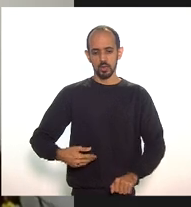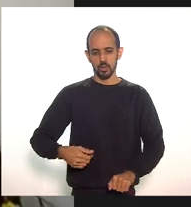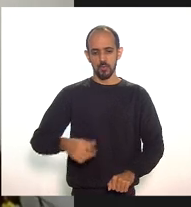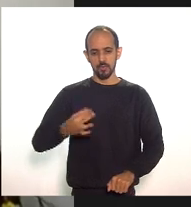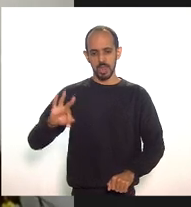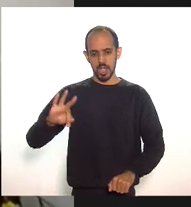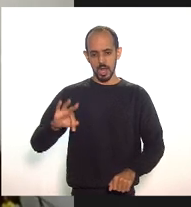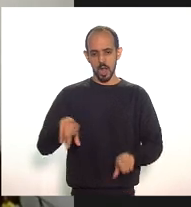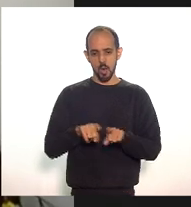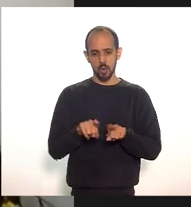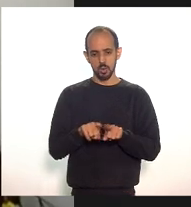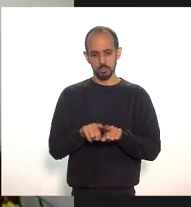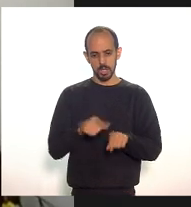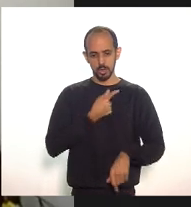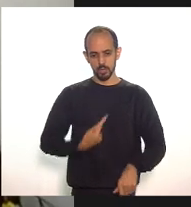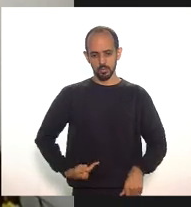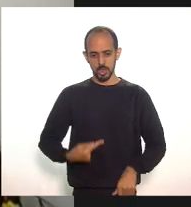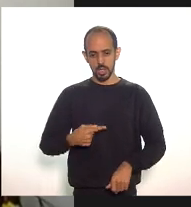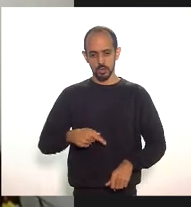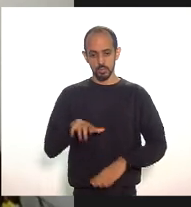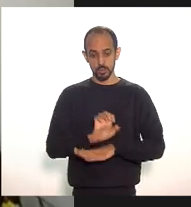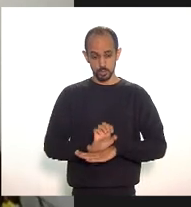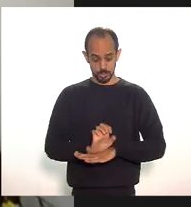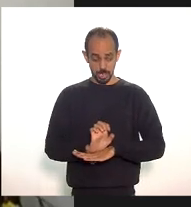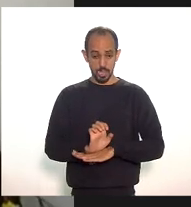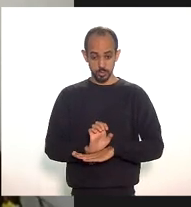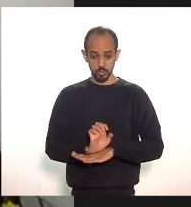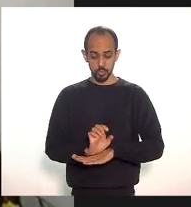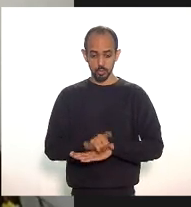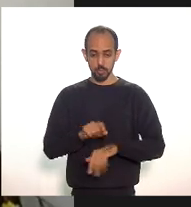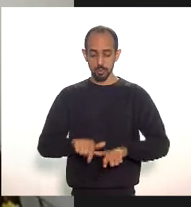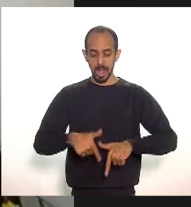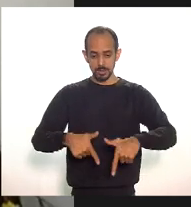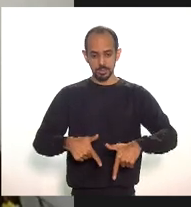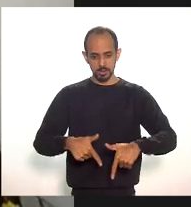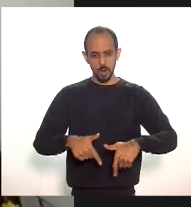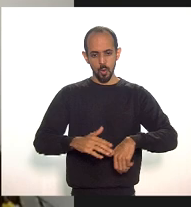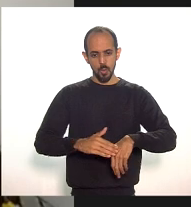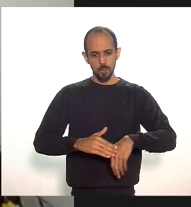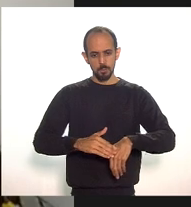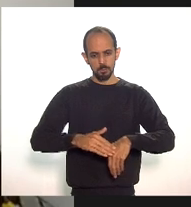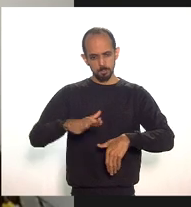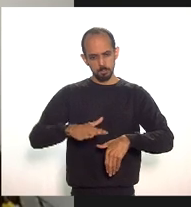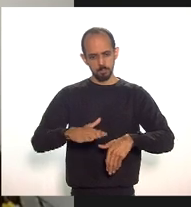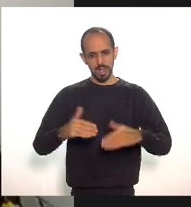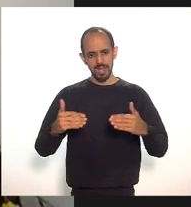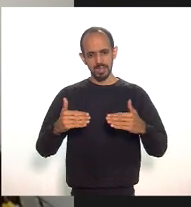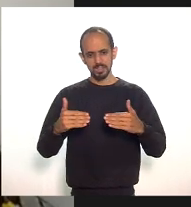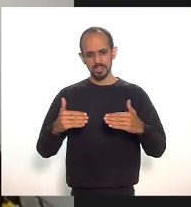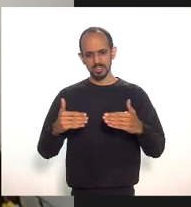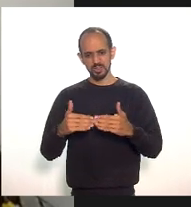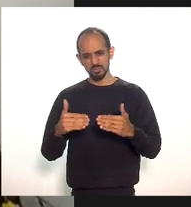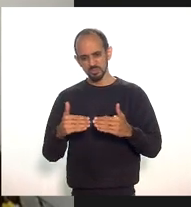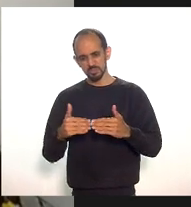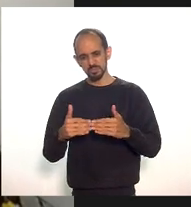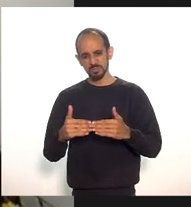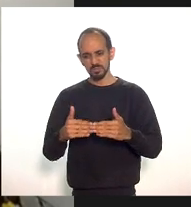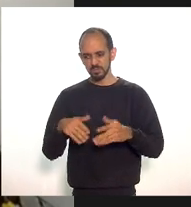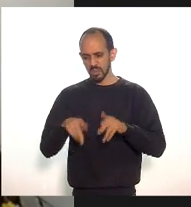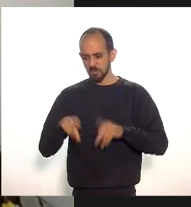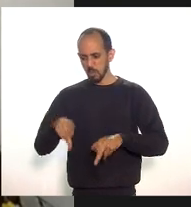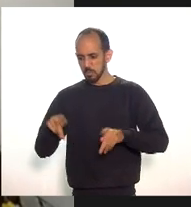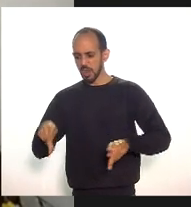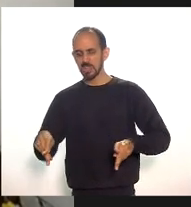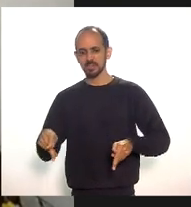uma ação que seja já mais mais conformado com a possibilidade de sobrevivência da nossa